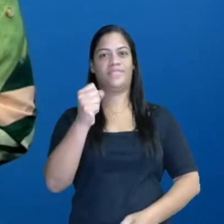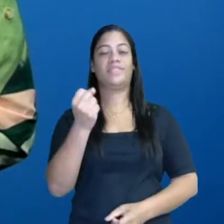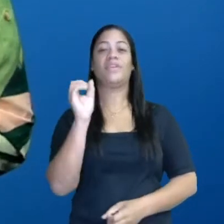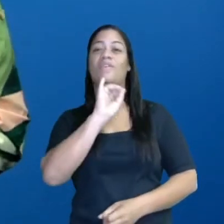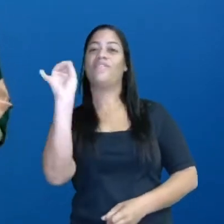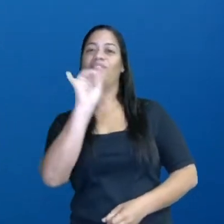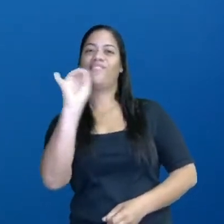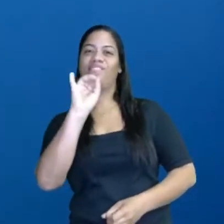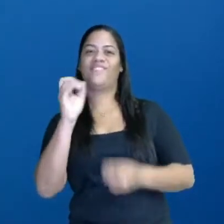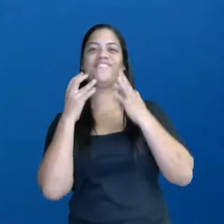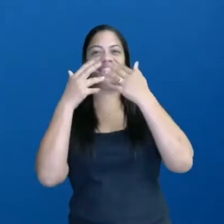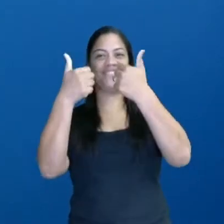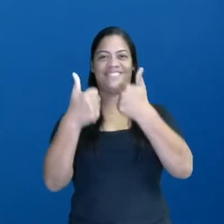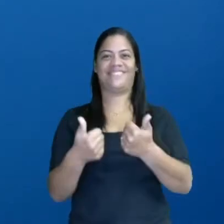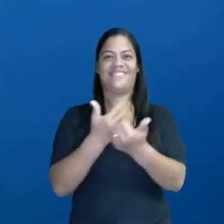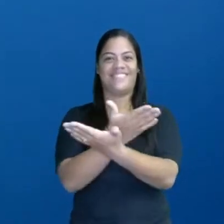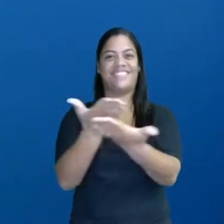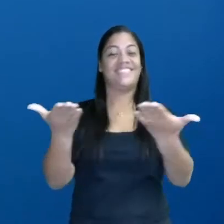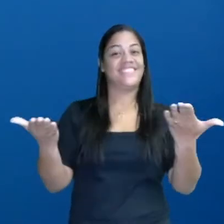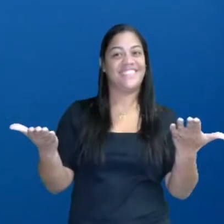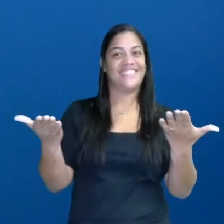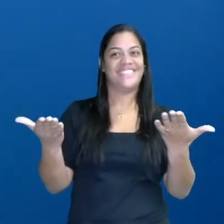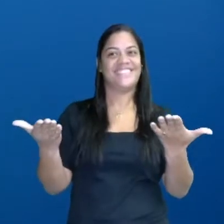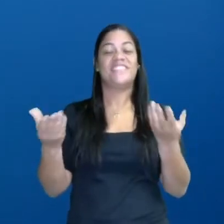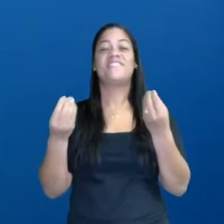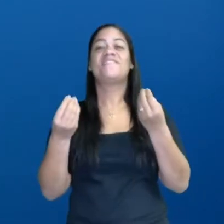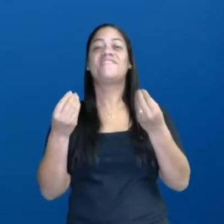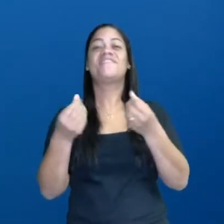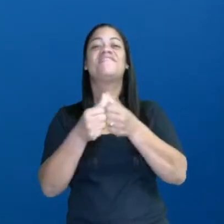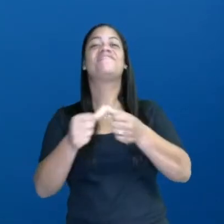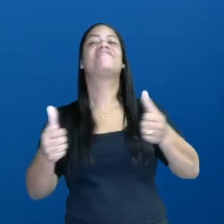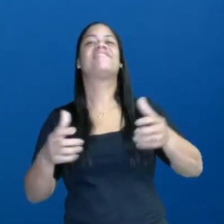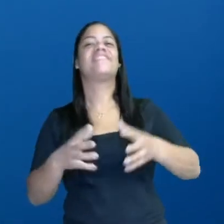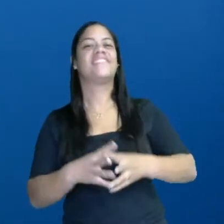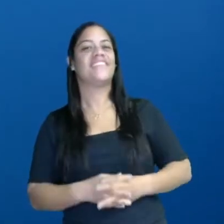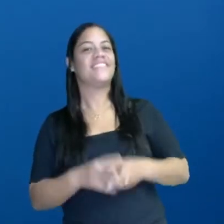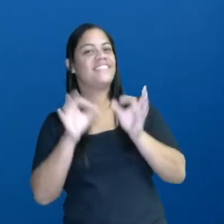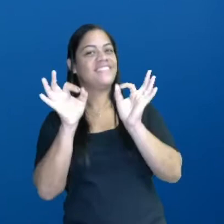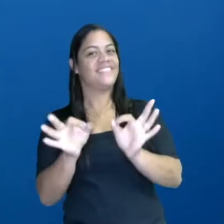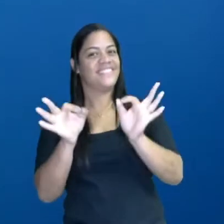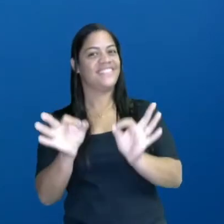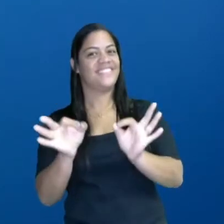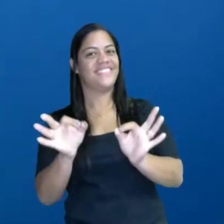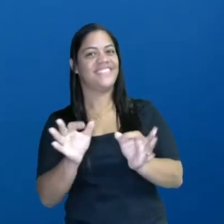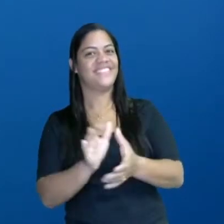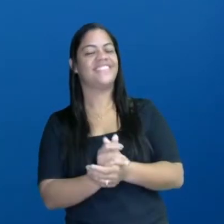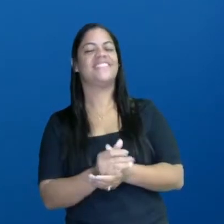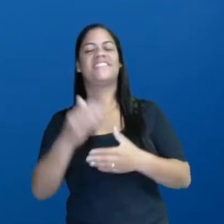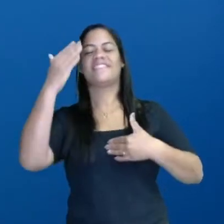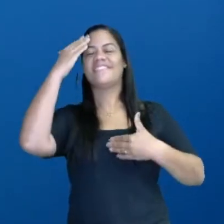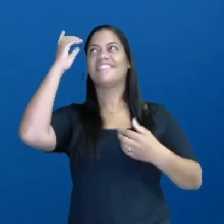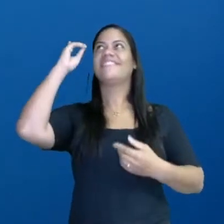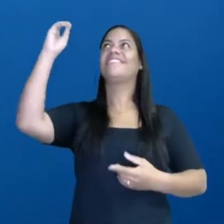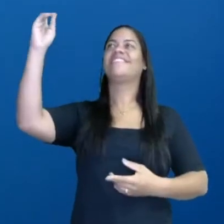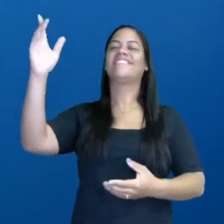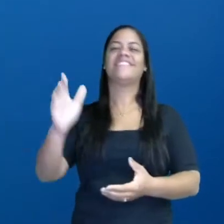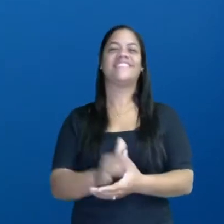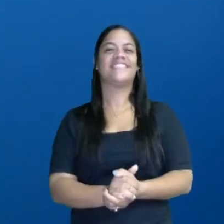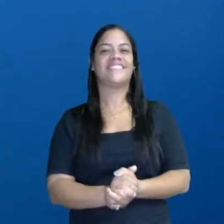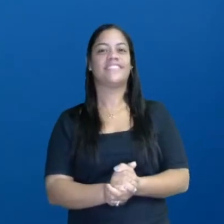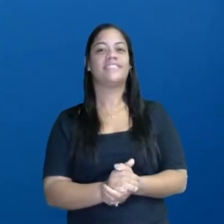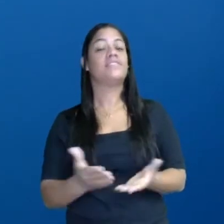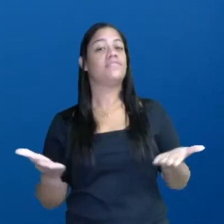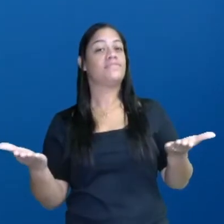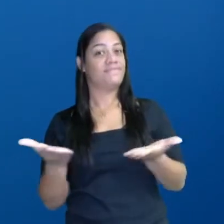Olá, turma! E aí, tudo bem com vocês? Como vocês estão? Tudo certinho? Graças a Deus. Olha,